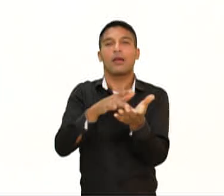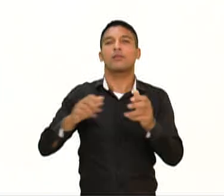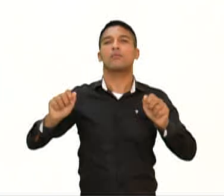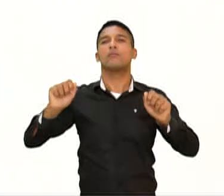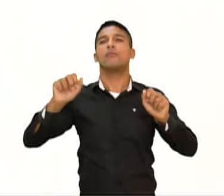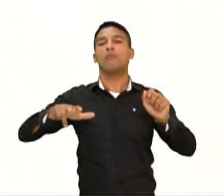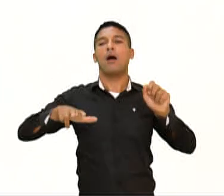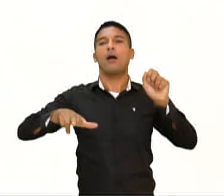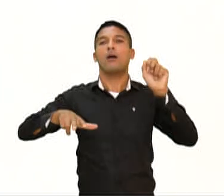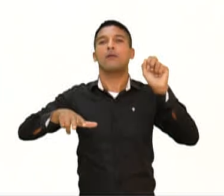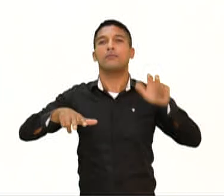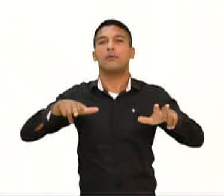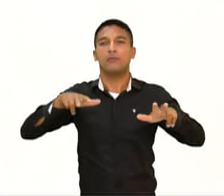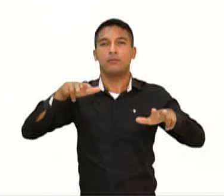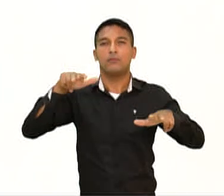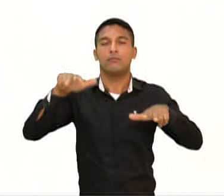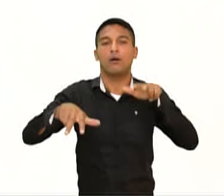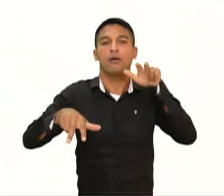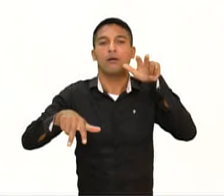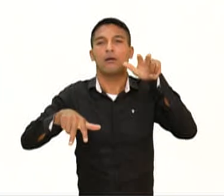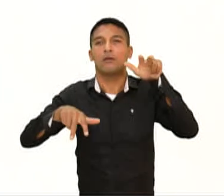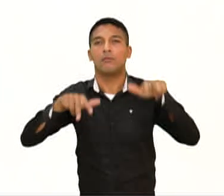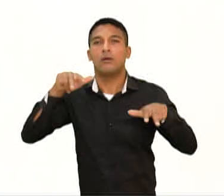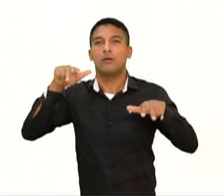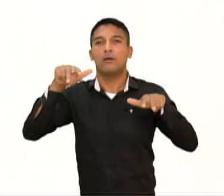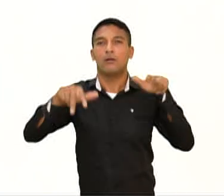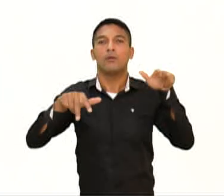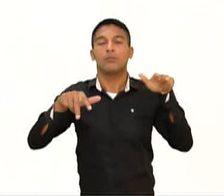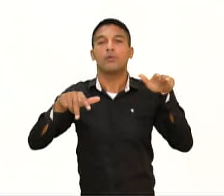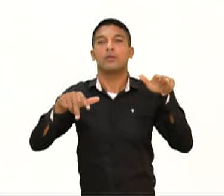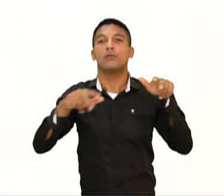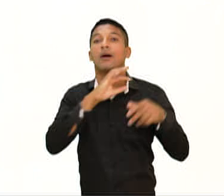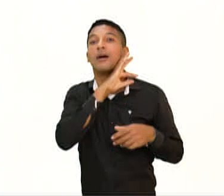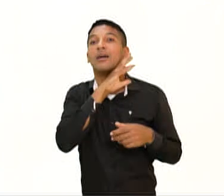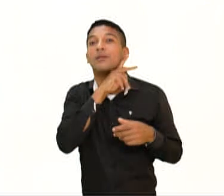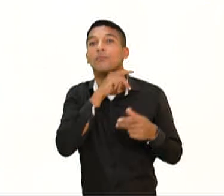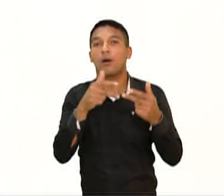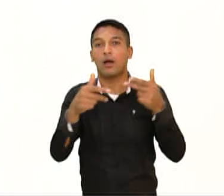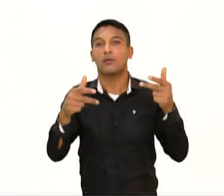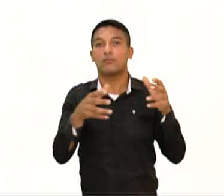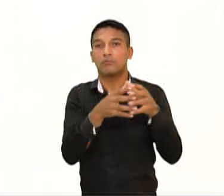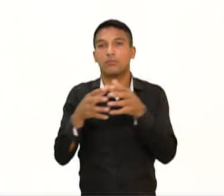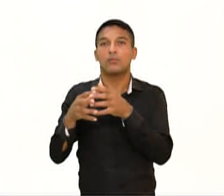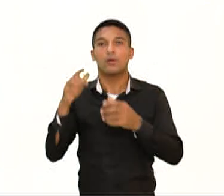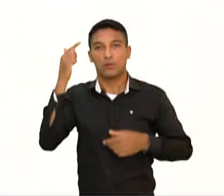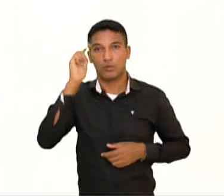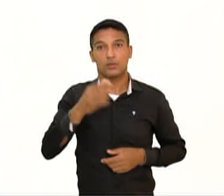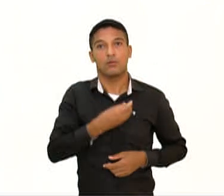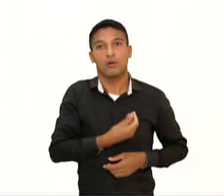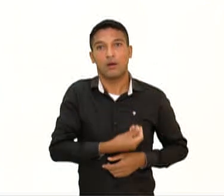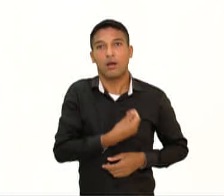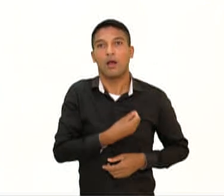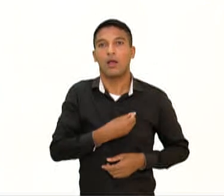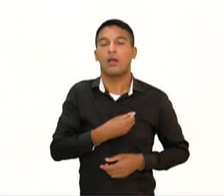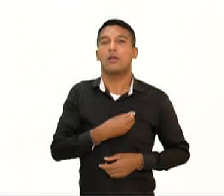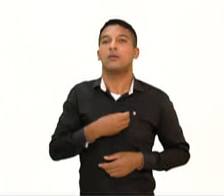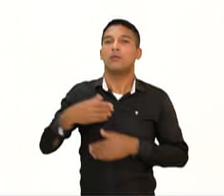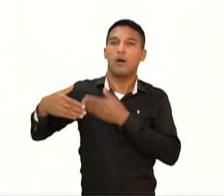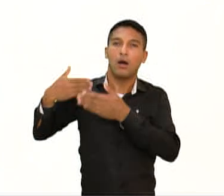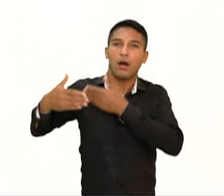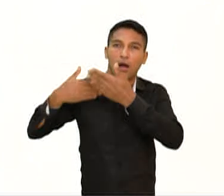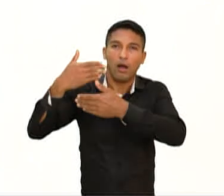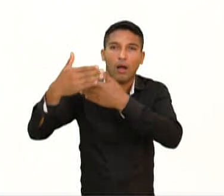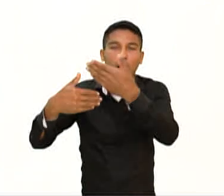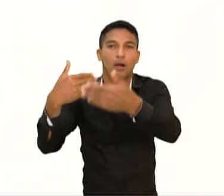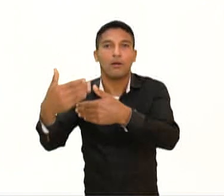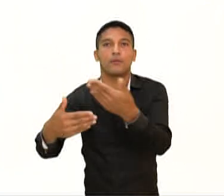pode ter sido crucial para os mamíferos sobreviverem e serem bem-sucedidos no início da nossa história evolutiva. Para quem quiser acompanhar esse texto